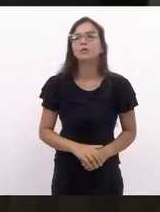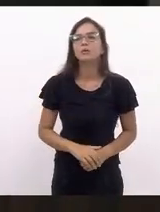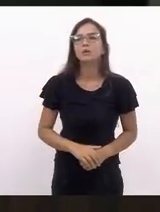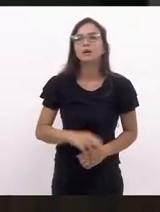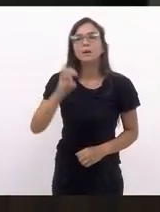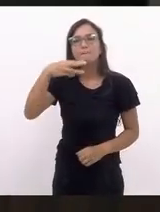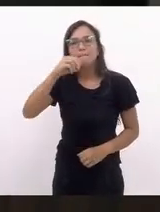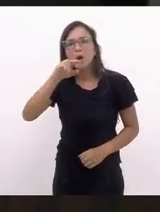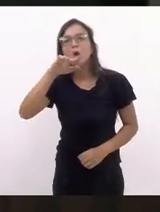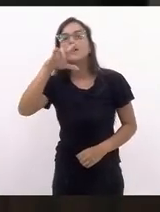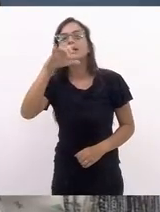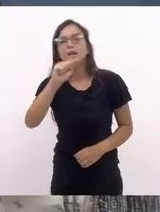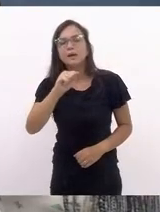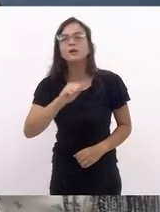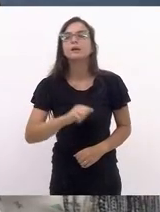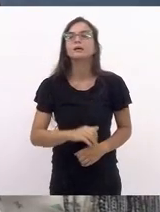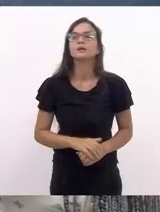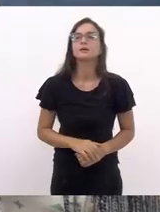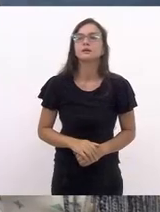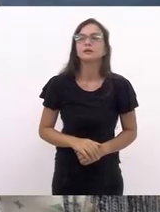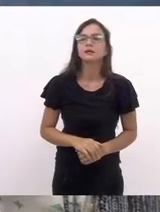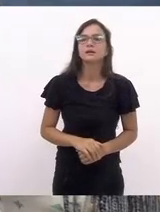a Mônica Francisco